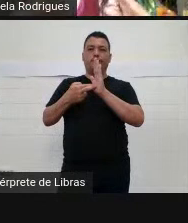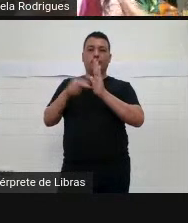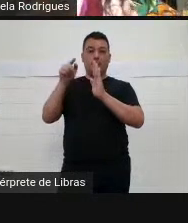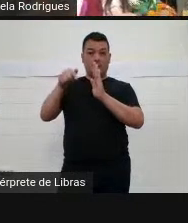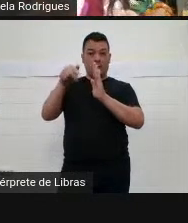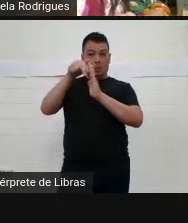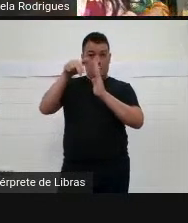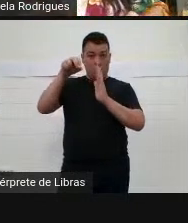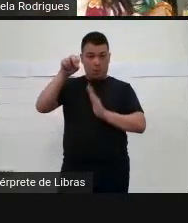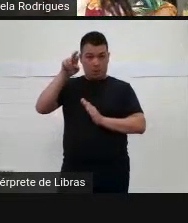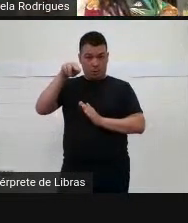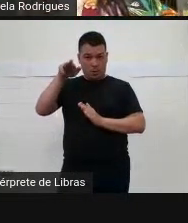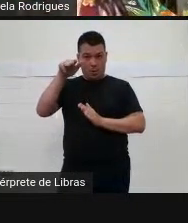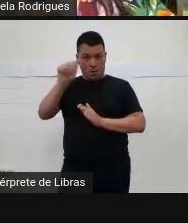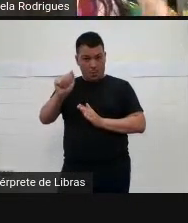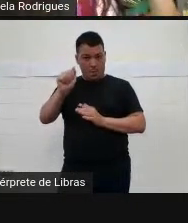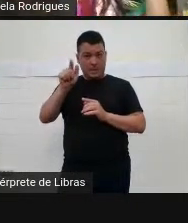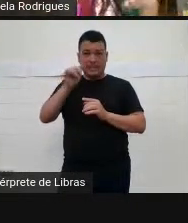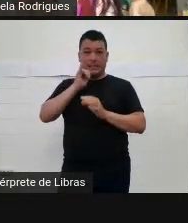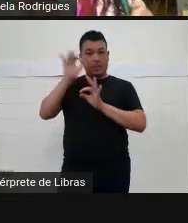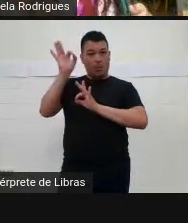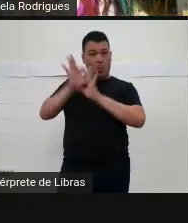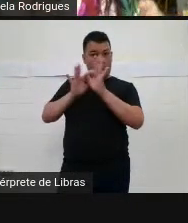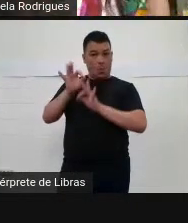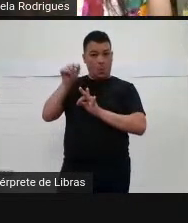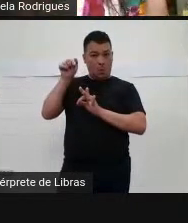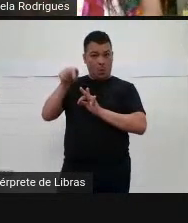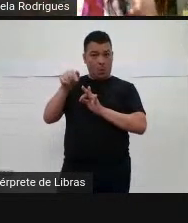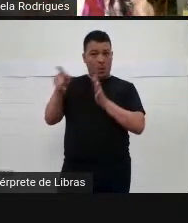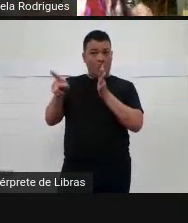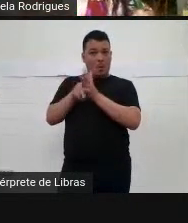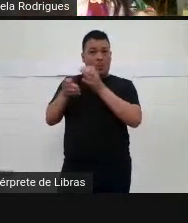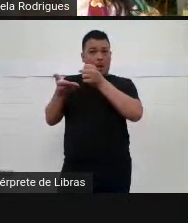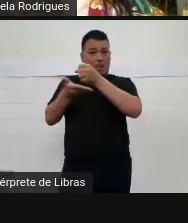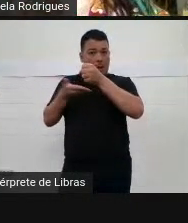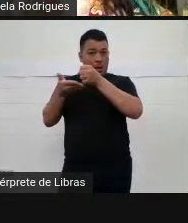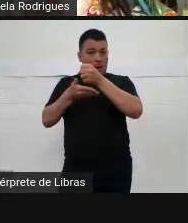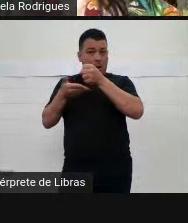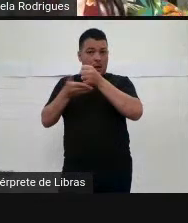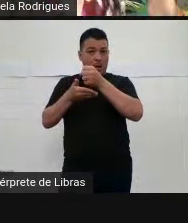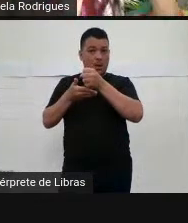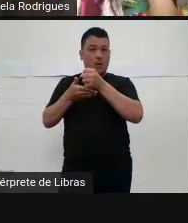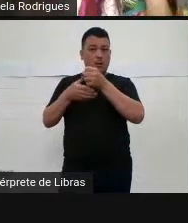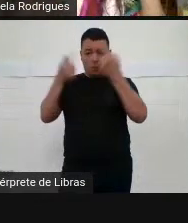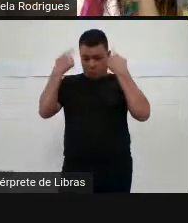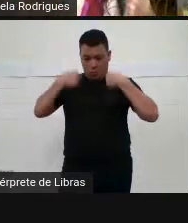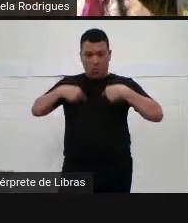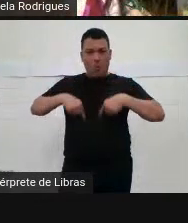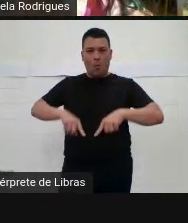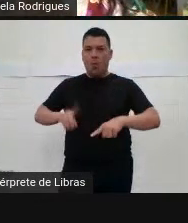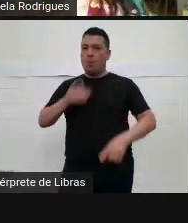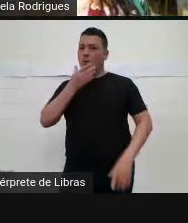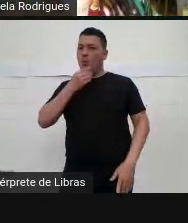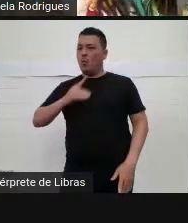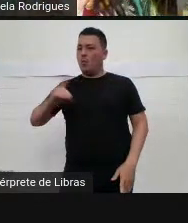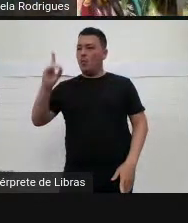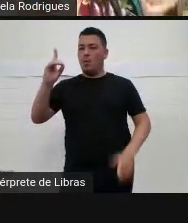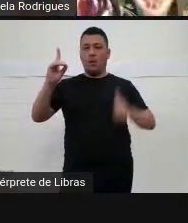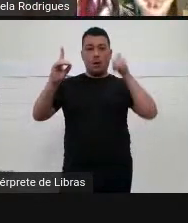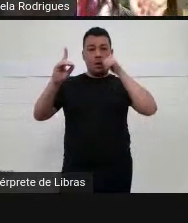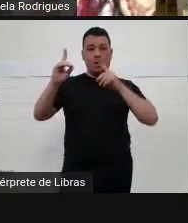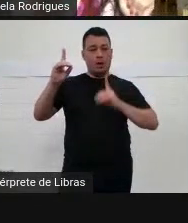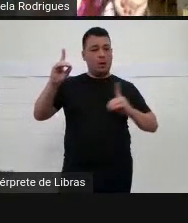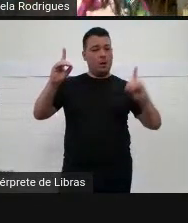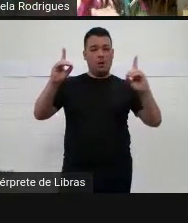que se organiza a partir da materialidade do corpo, da funcionalidade do